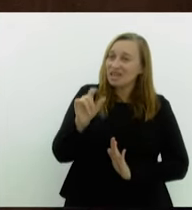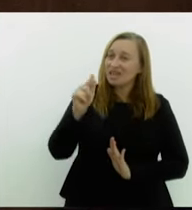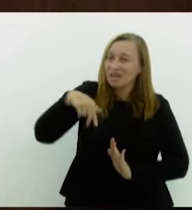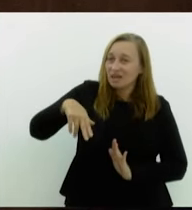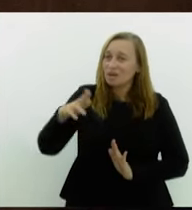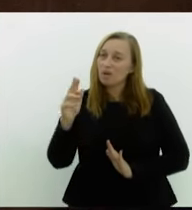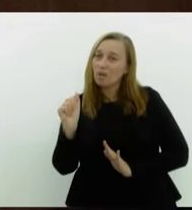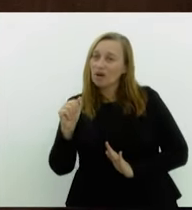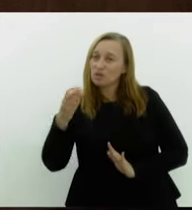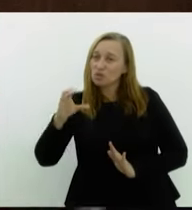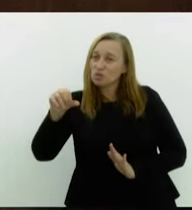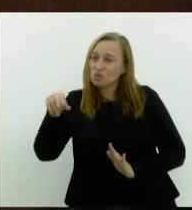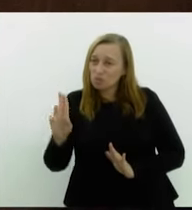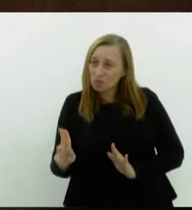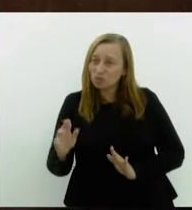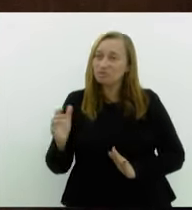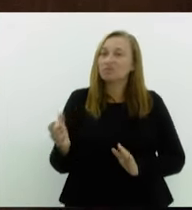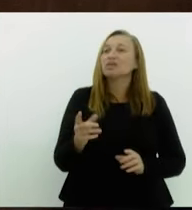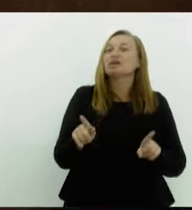Iguaçu-Sarapuí-Botas.